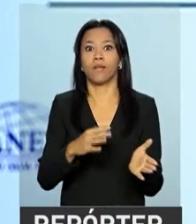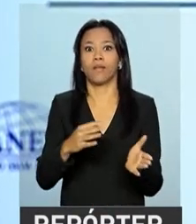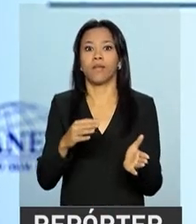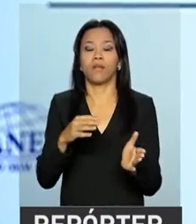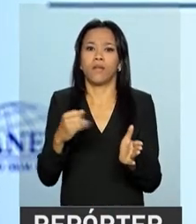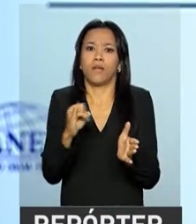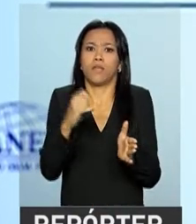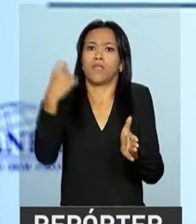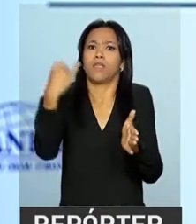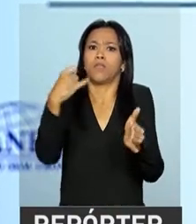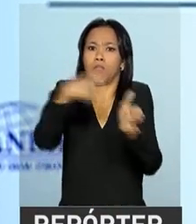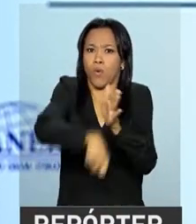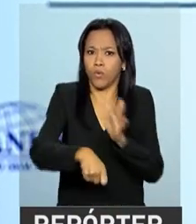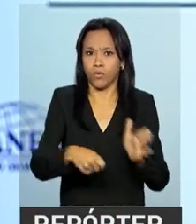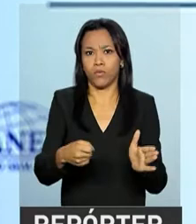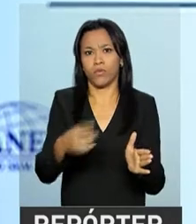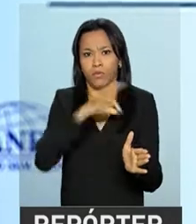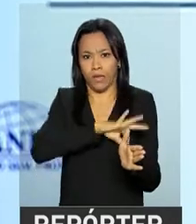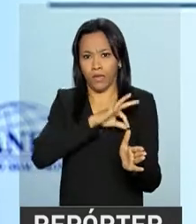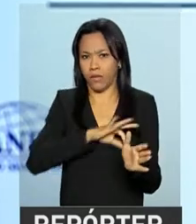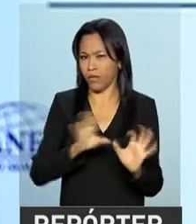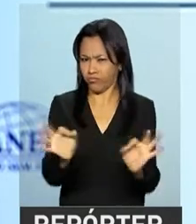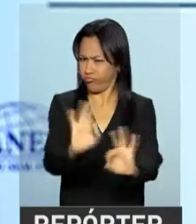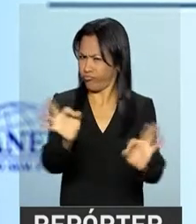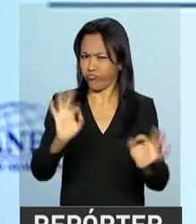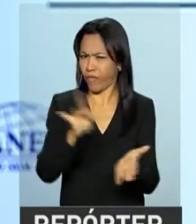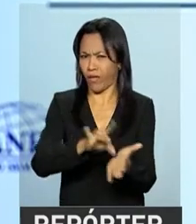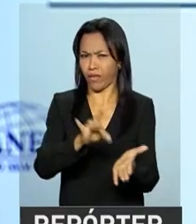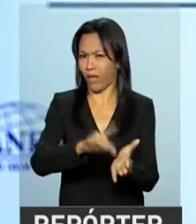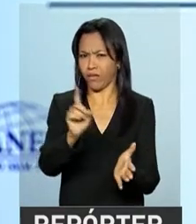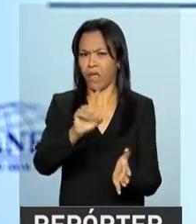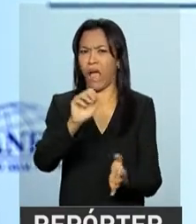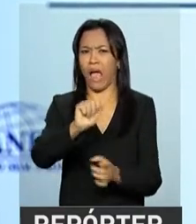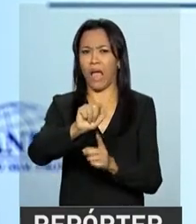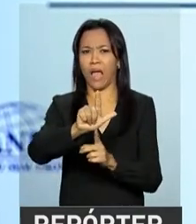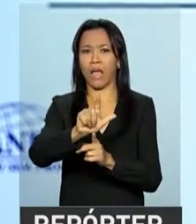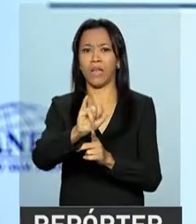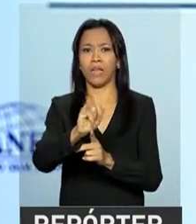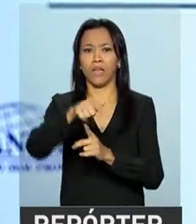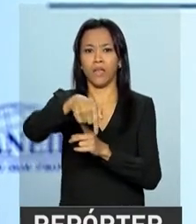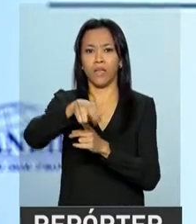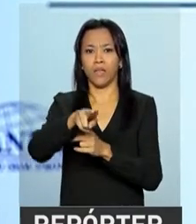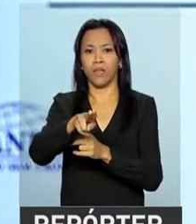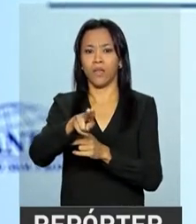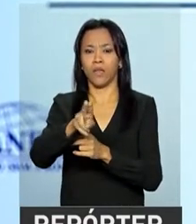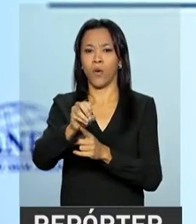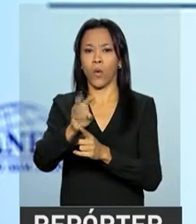verdade. Não haverá aumento. Absolutamente não haverá aumento. Né?